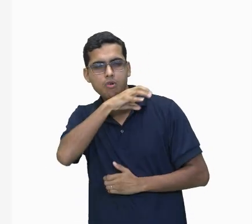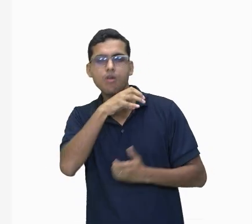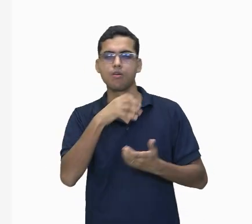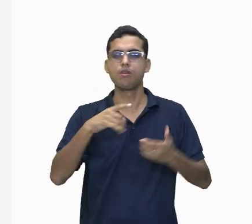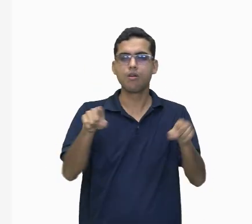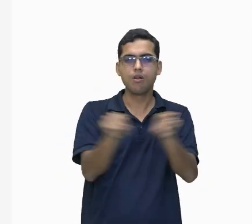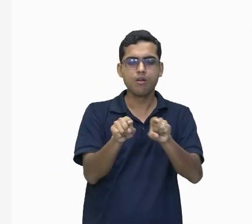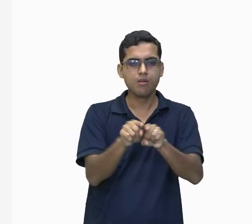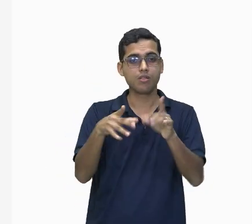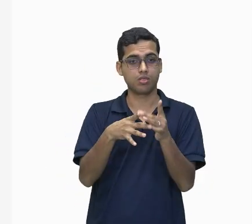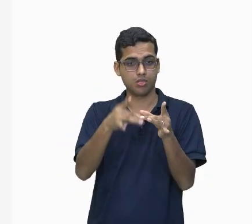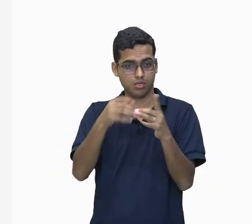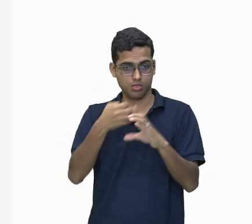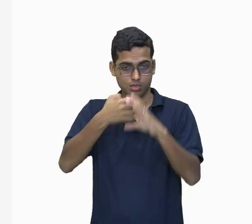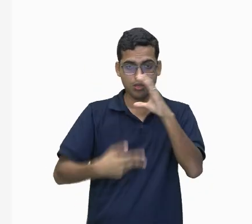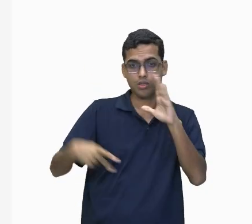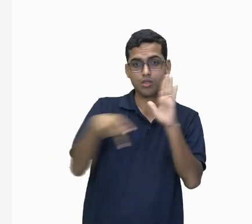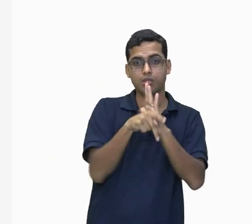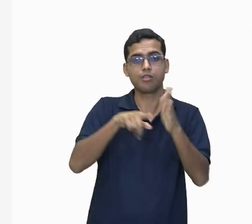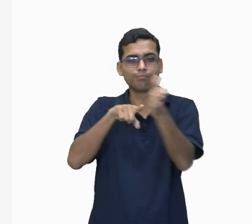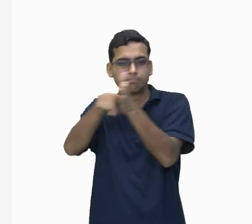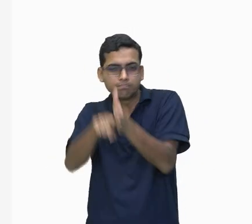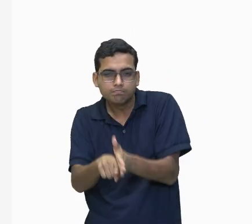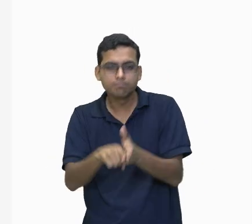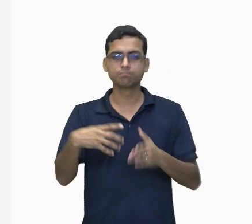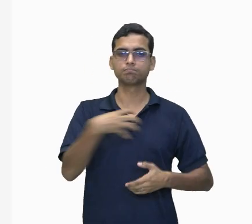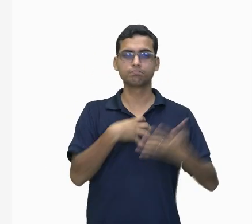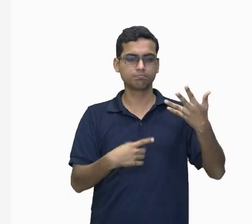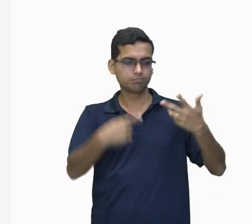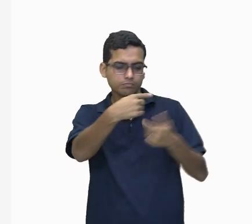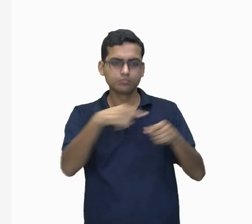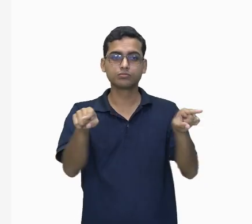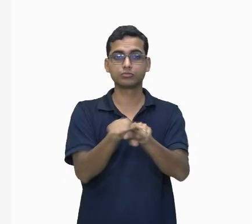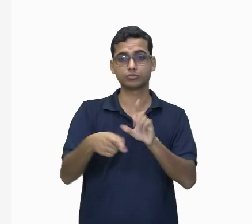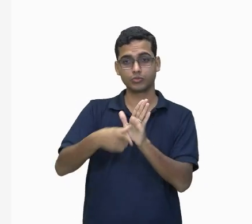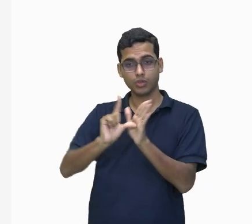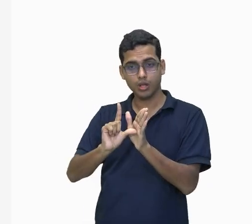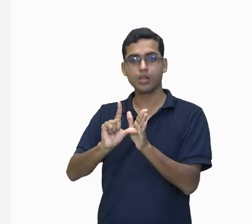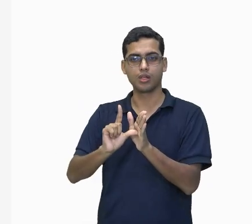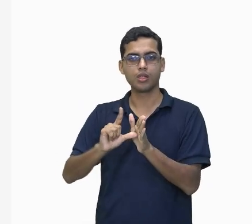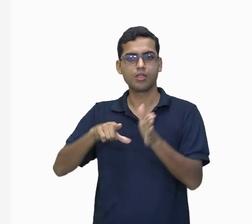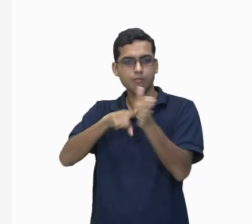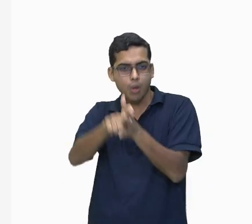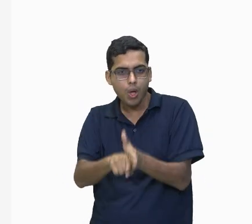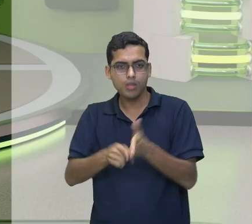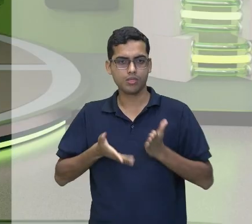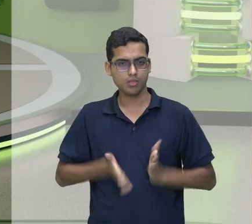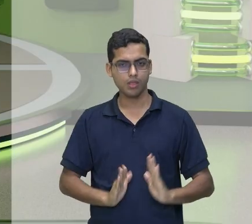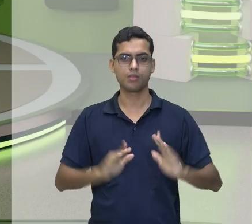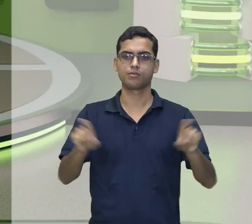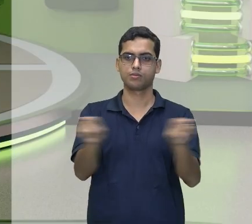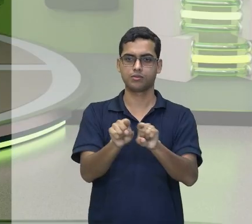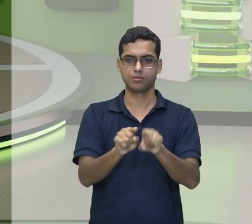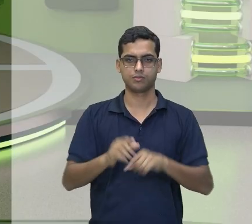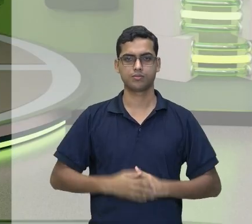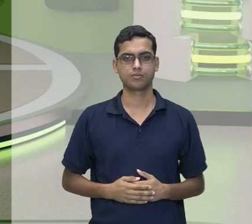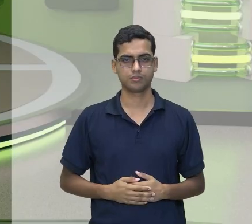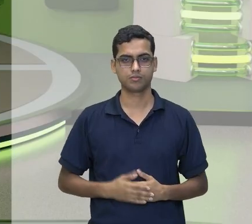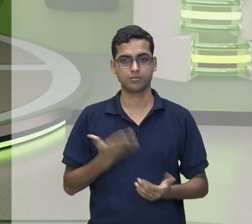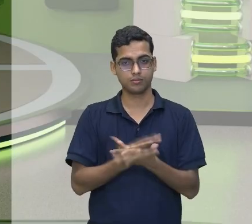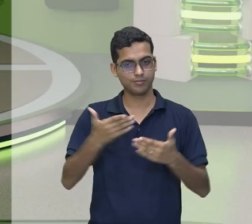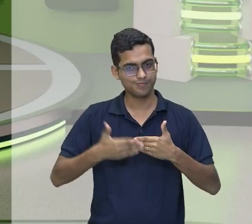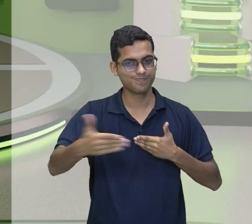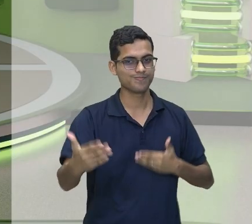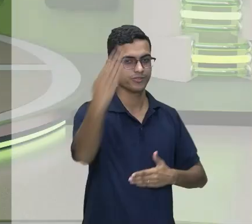detalhamento, características gerais, diagnóstico, sintomas, pré-natal e parto. E vamos à